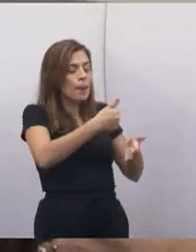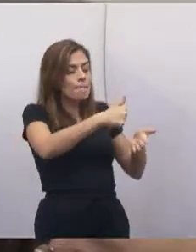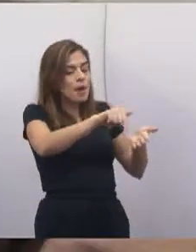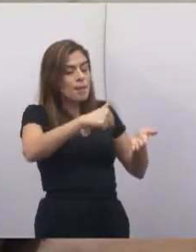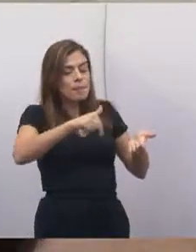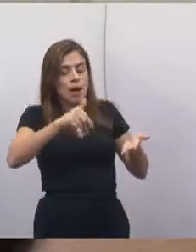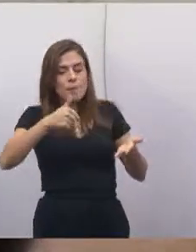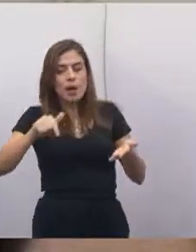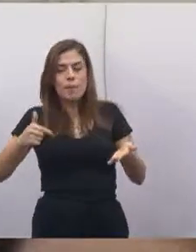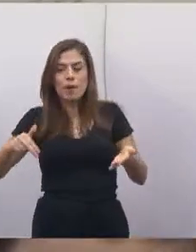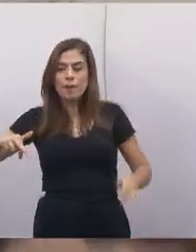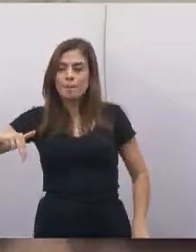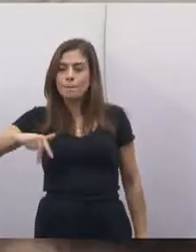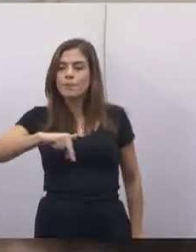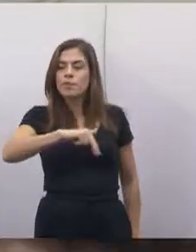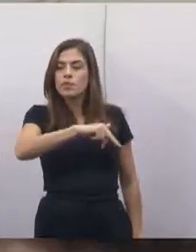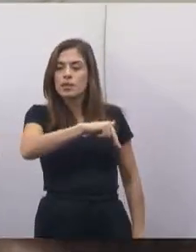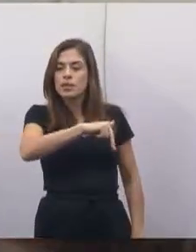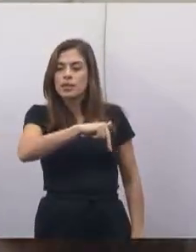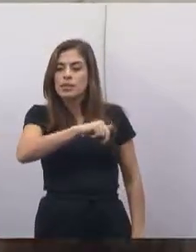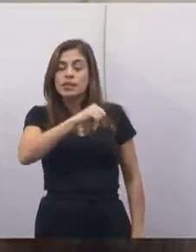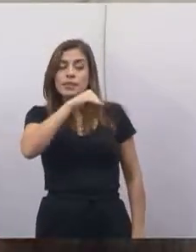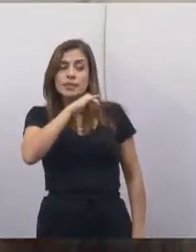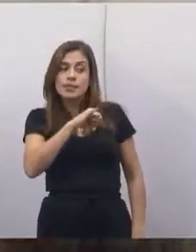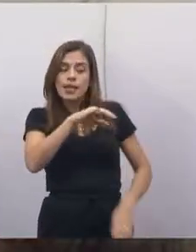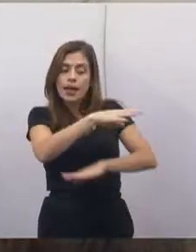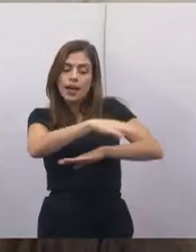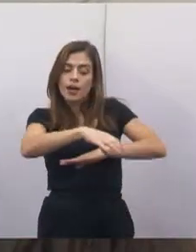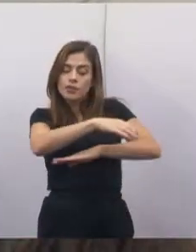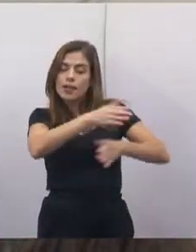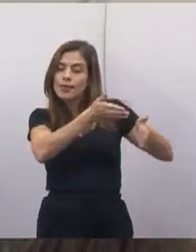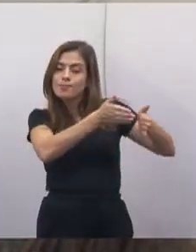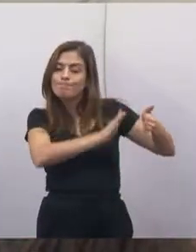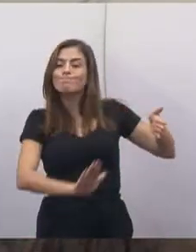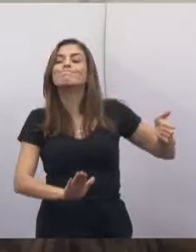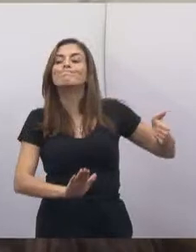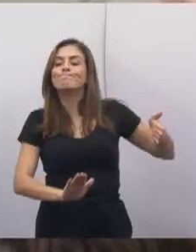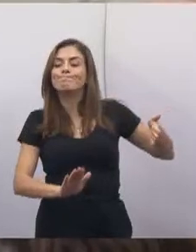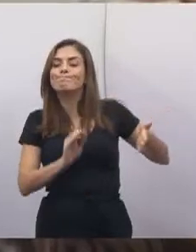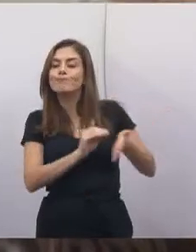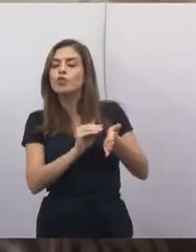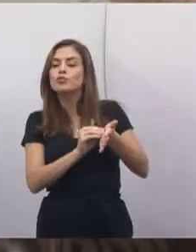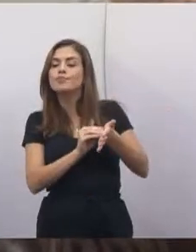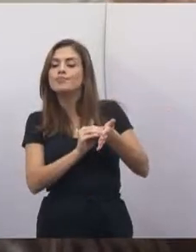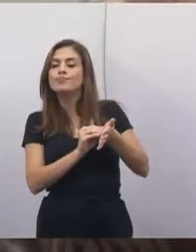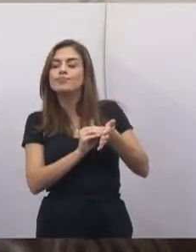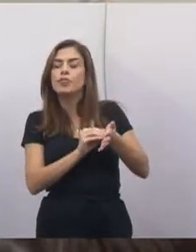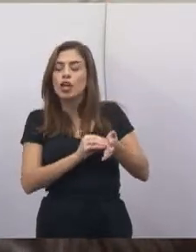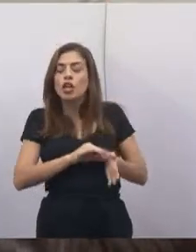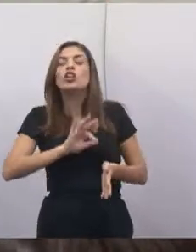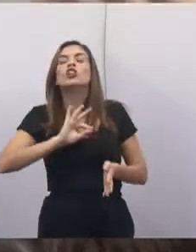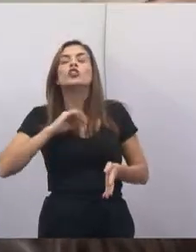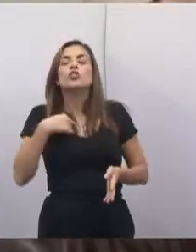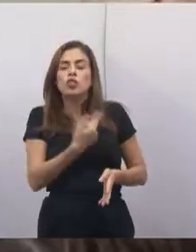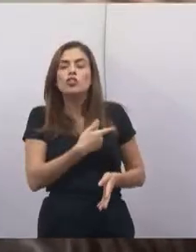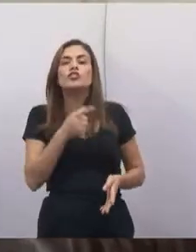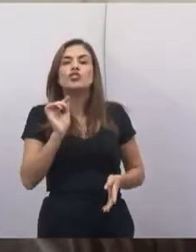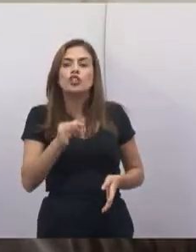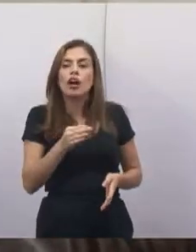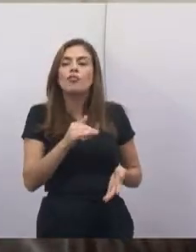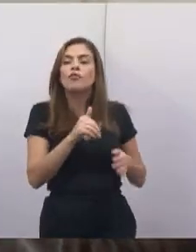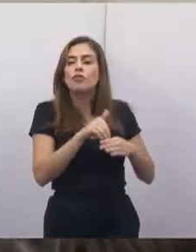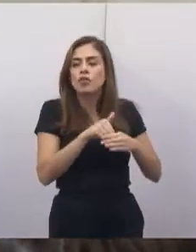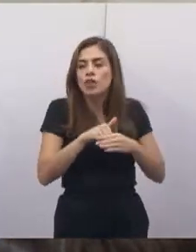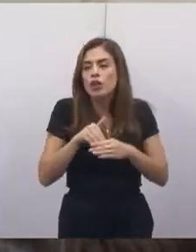não rebaixa? Nós já votamos esse projeto aqui, na Câmara Municipal, e aí está enrolado. Ah, mas não faz, quiseram